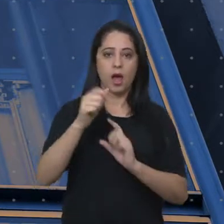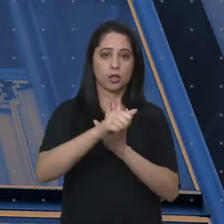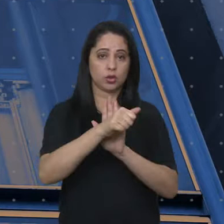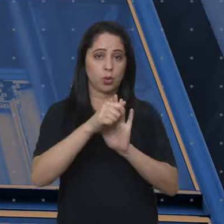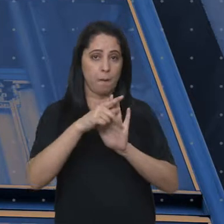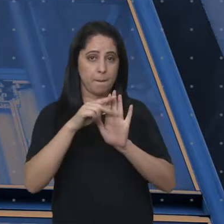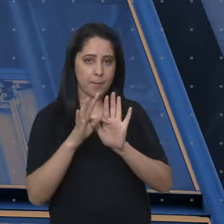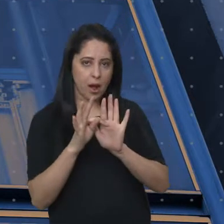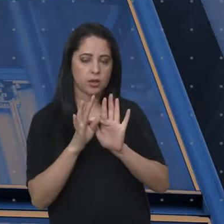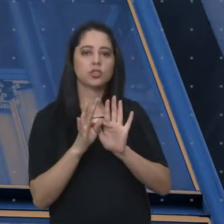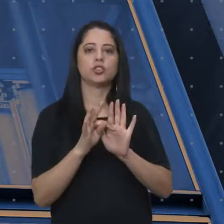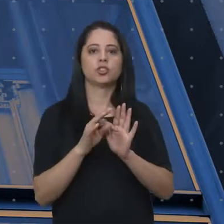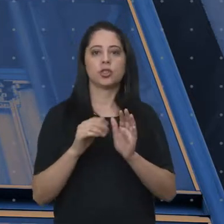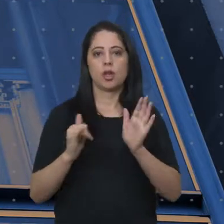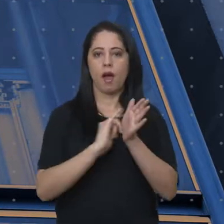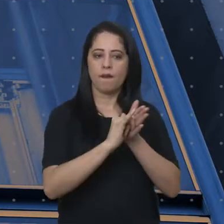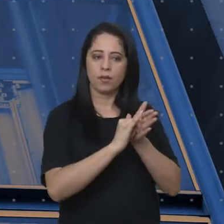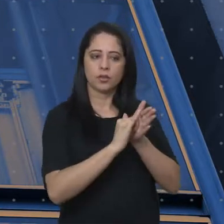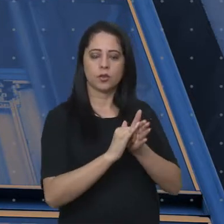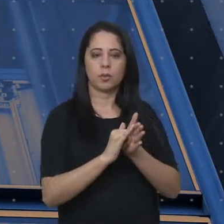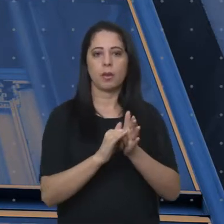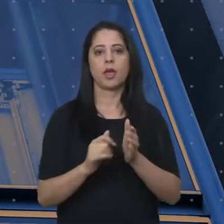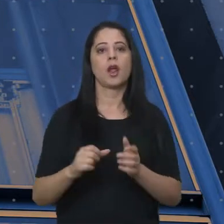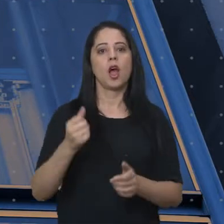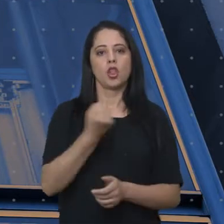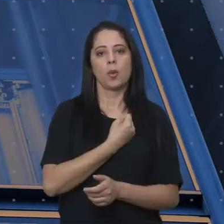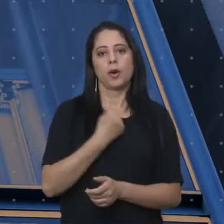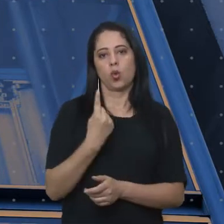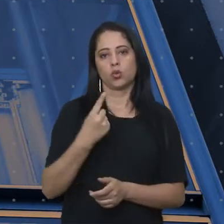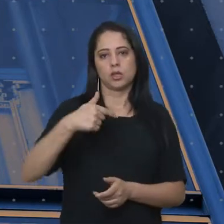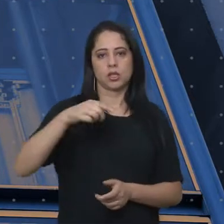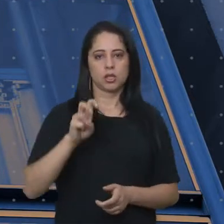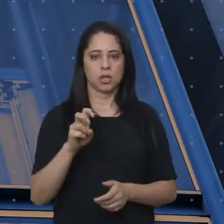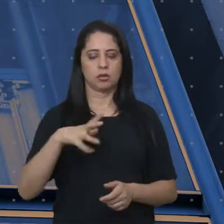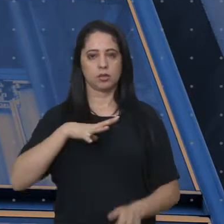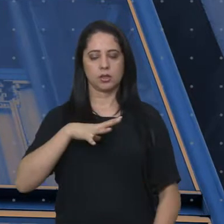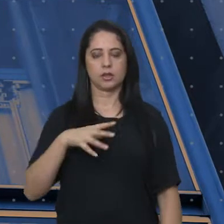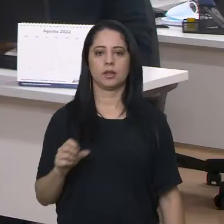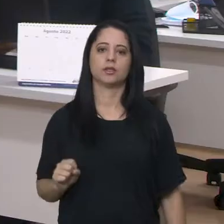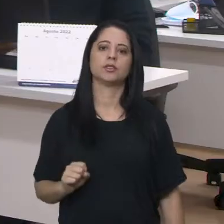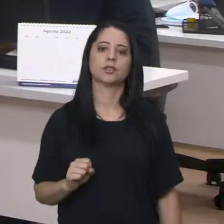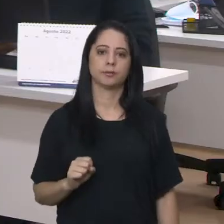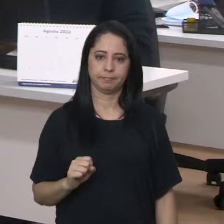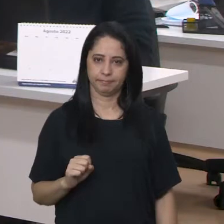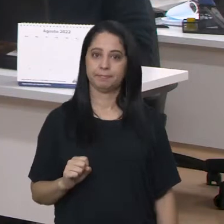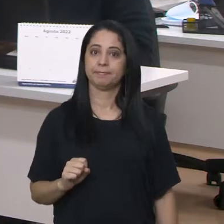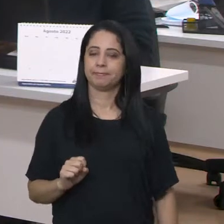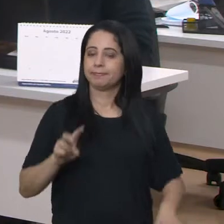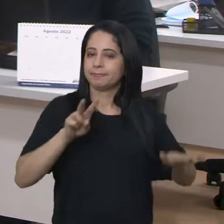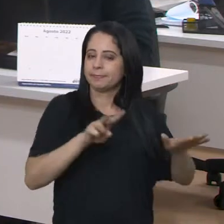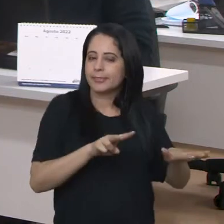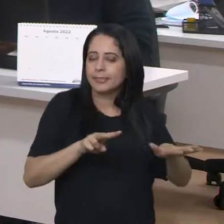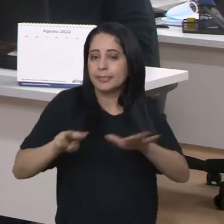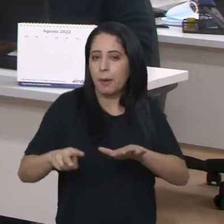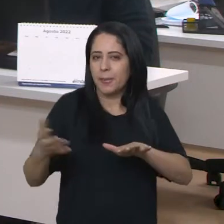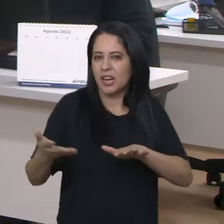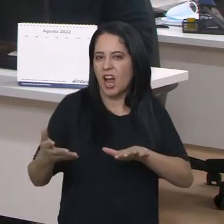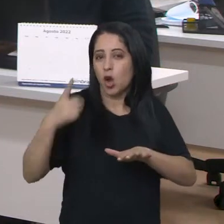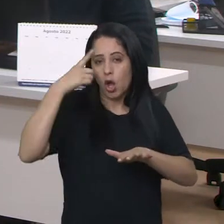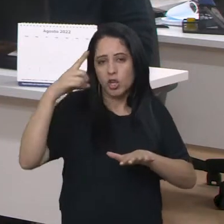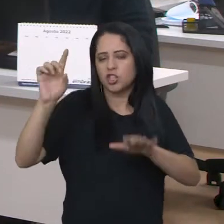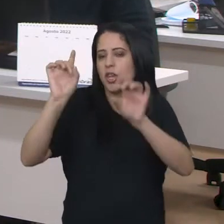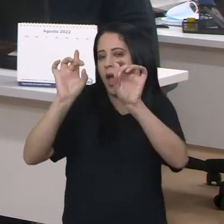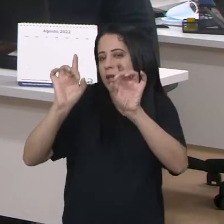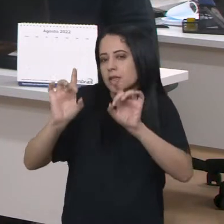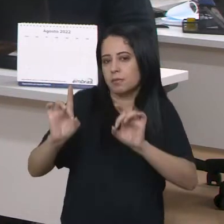fica na Praça Afonso Pena, número 175, no centro. E nesta semana, uma data especial